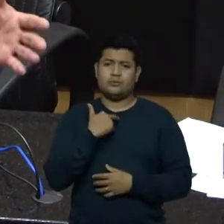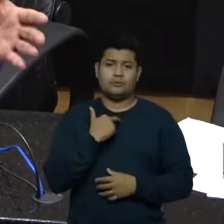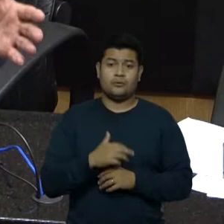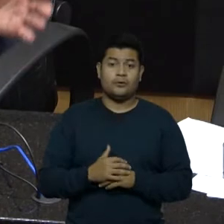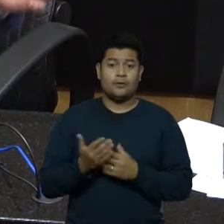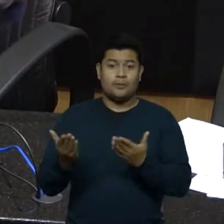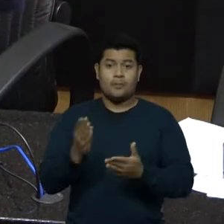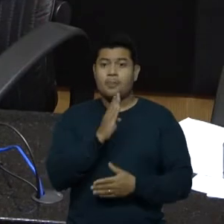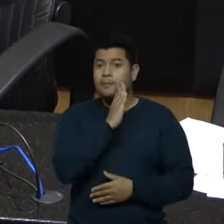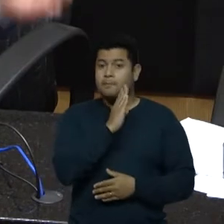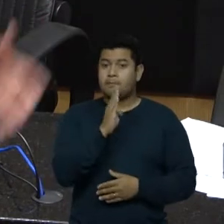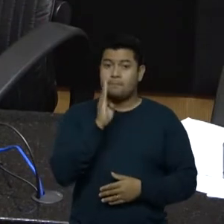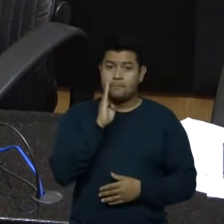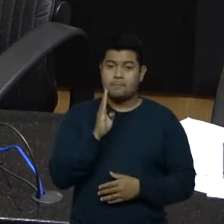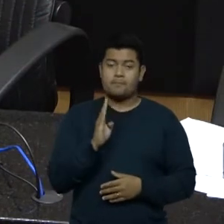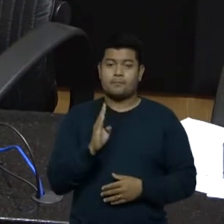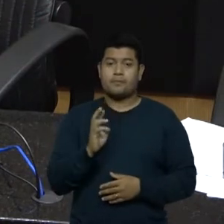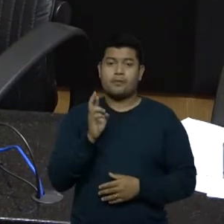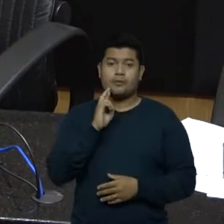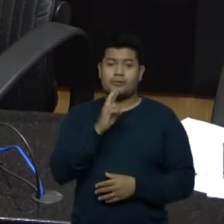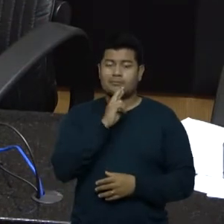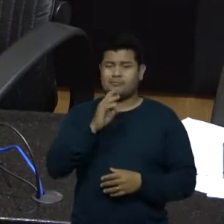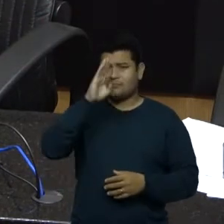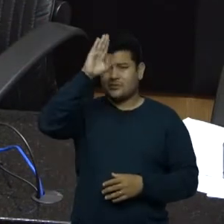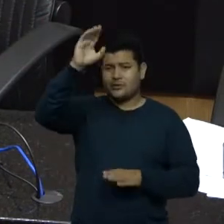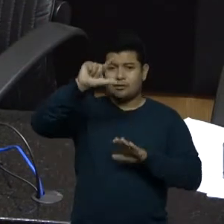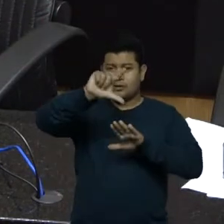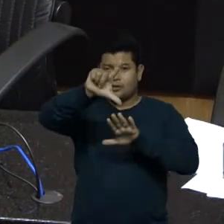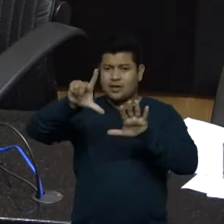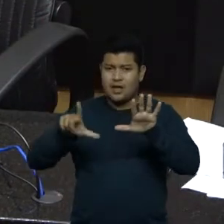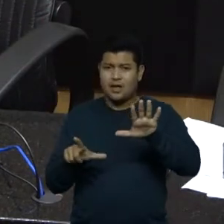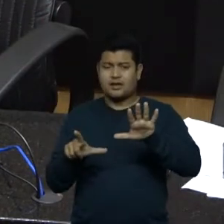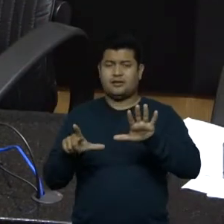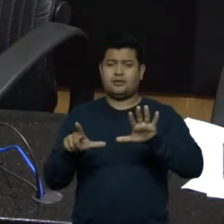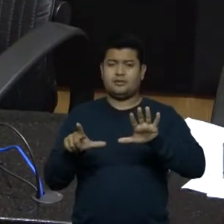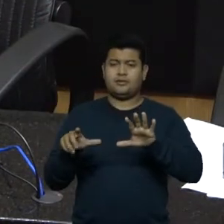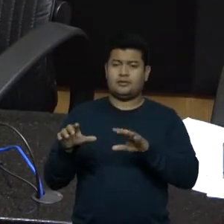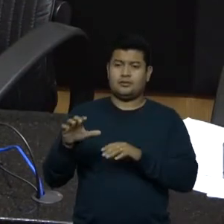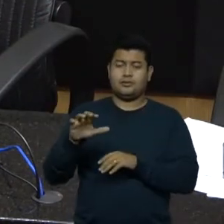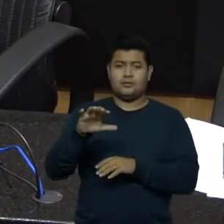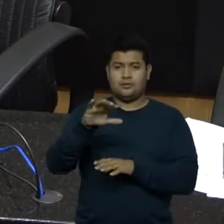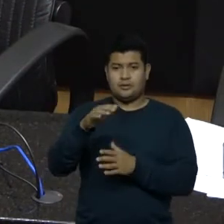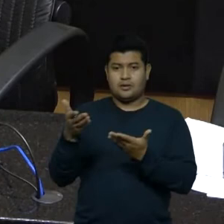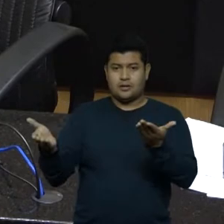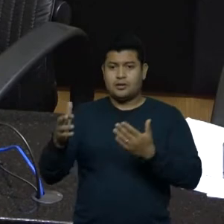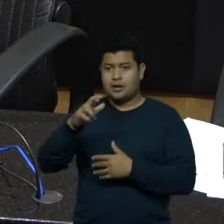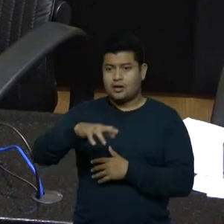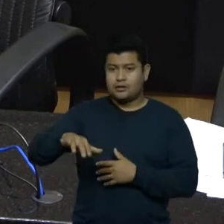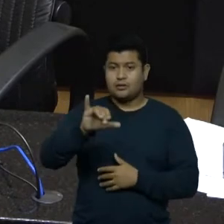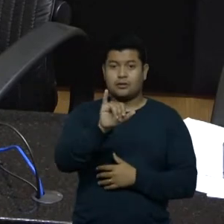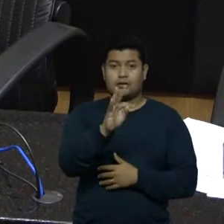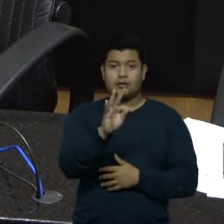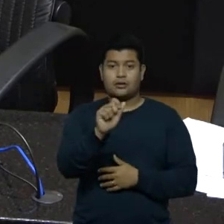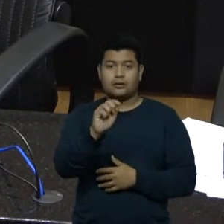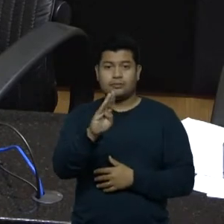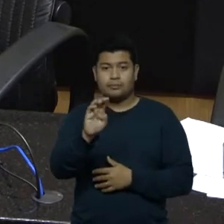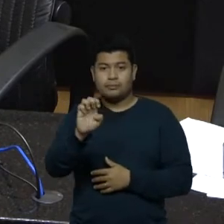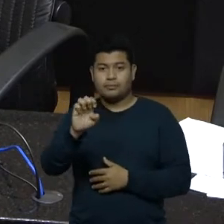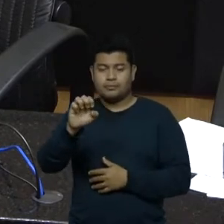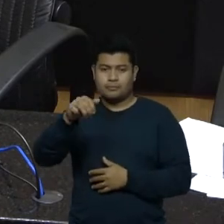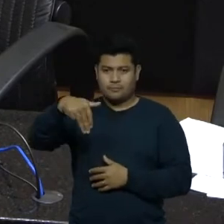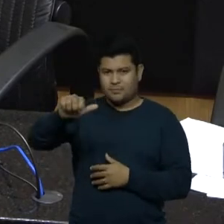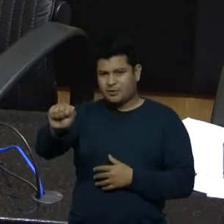bares restaurantes principalmente no litoral da região de Itapema Balneário Camboriú